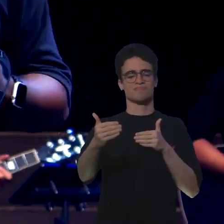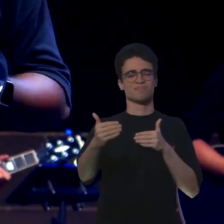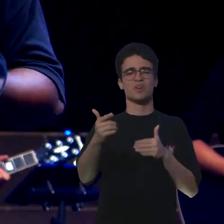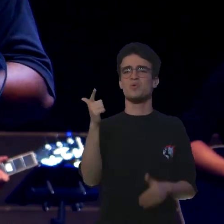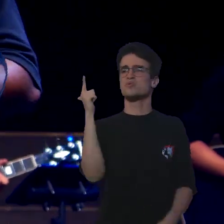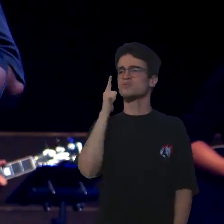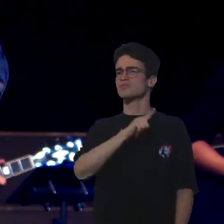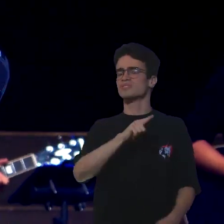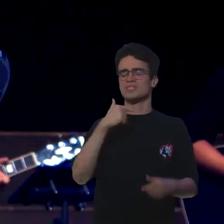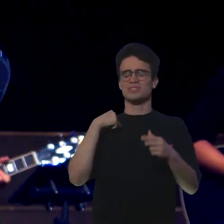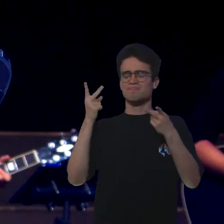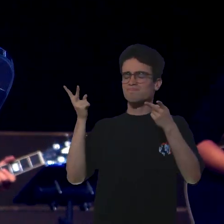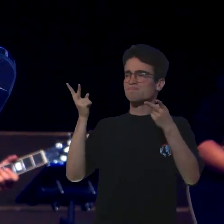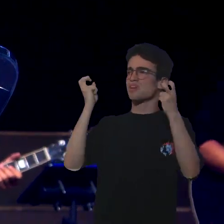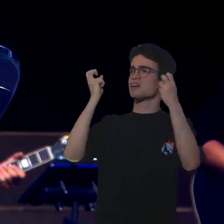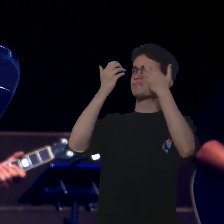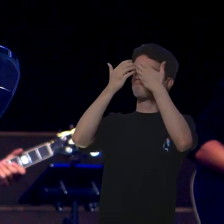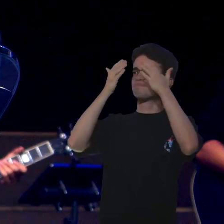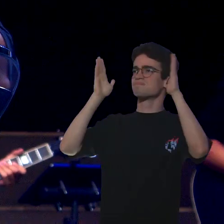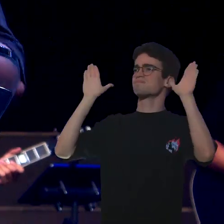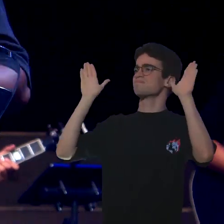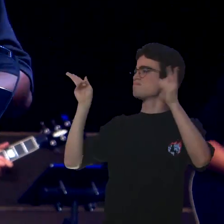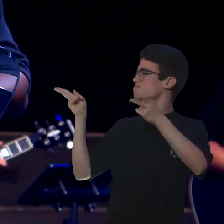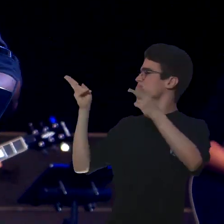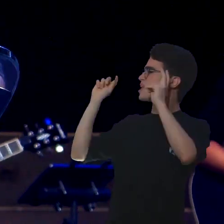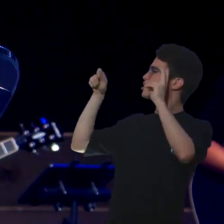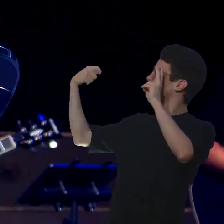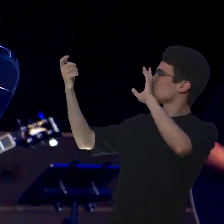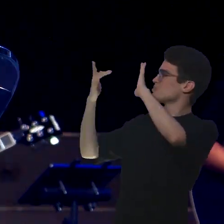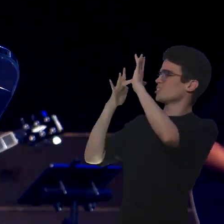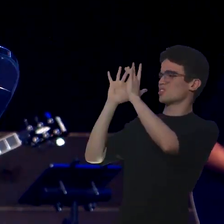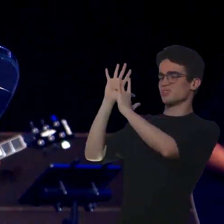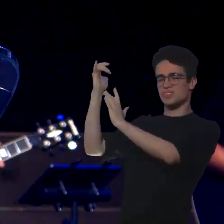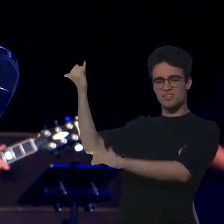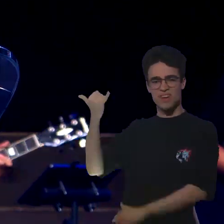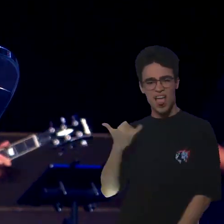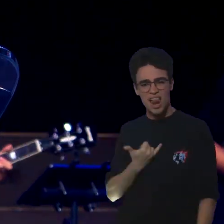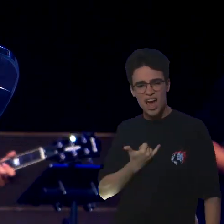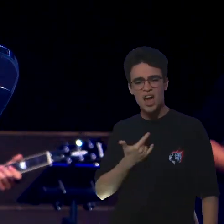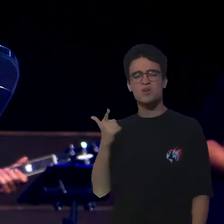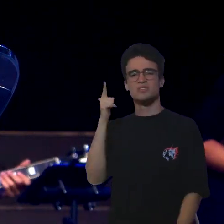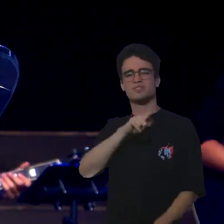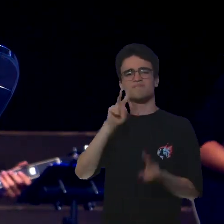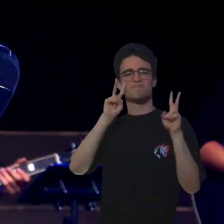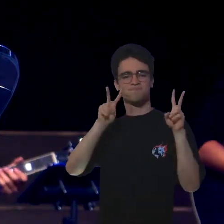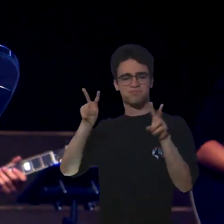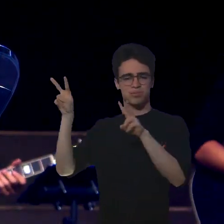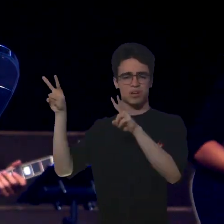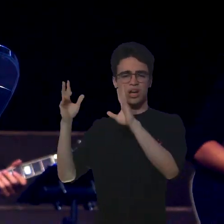sejam abertos para reconhecer a voz do Mestre, para olhar para o Mestre.